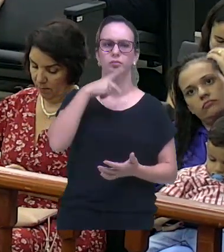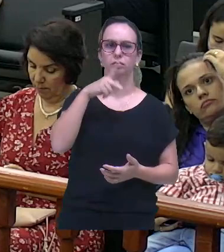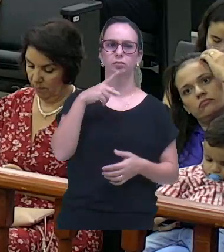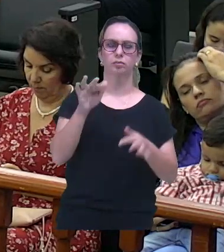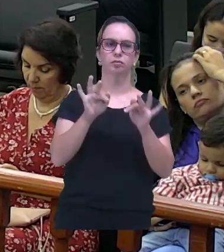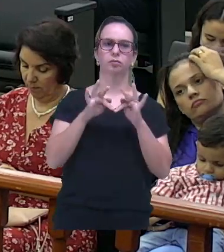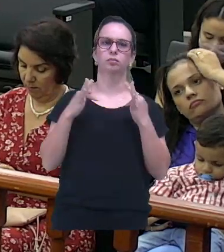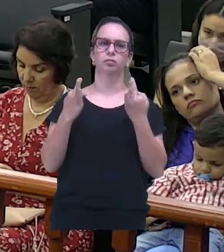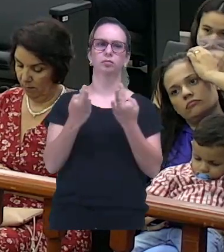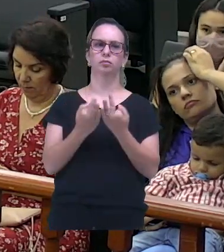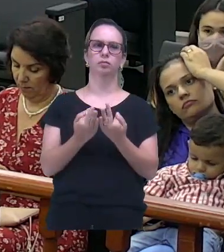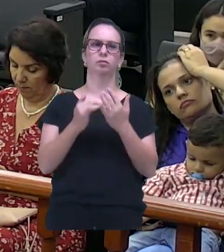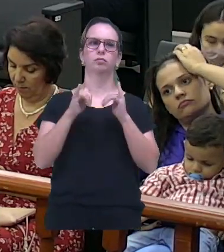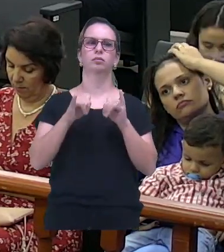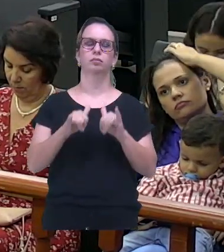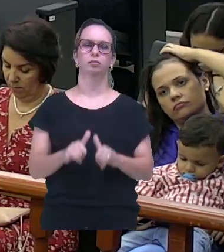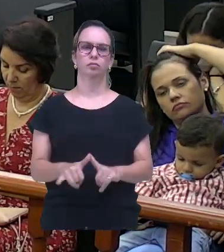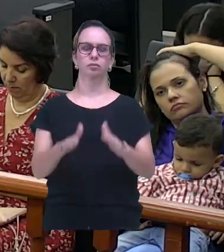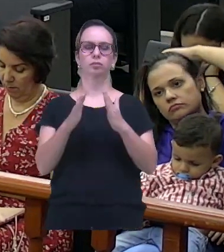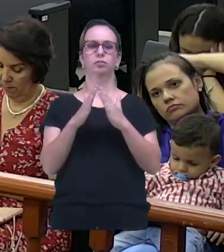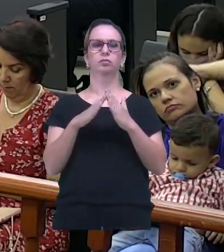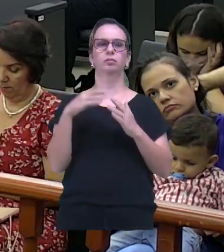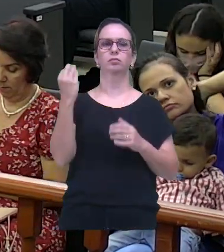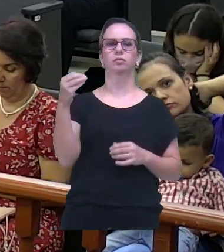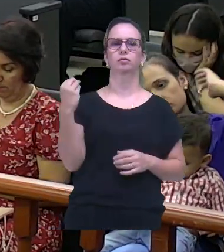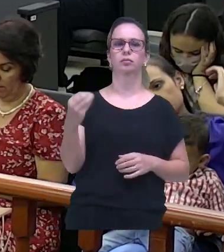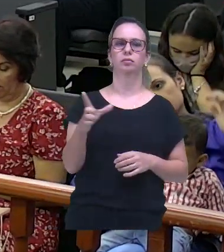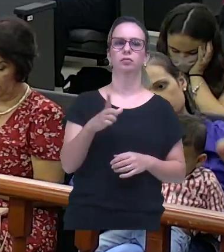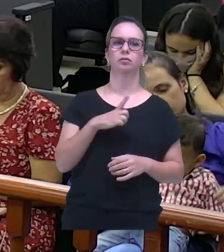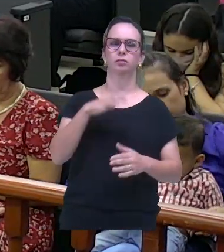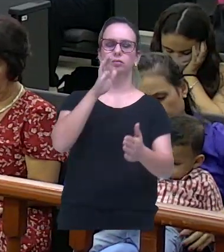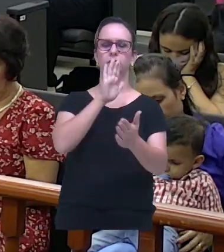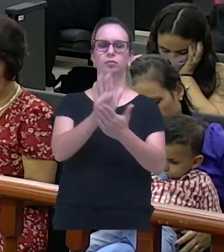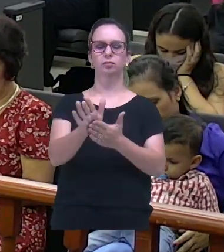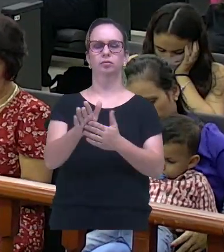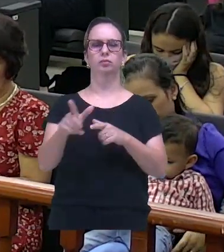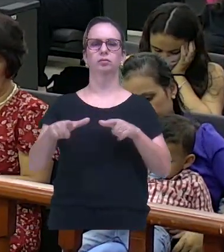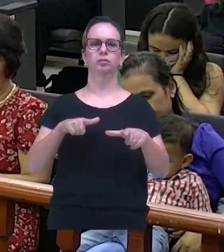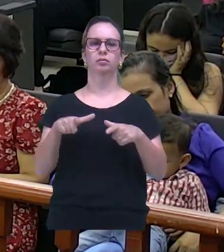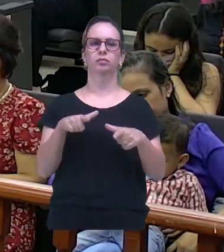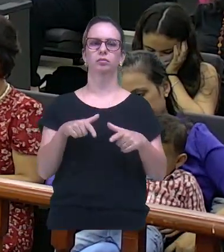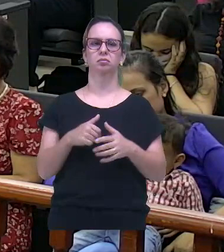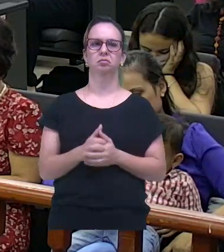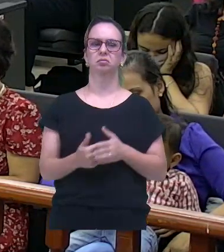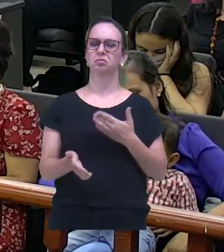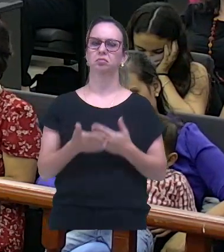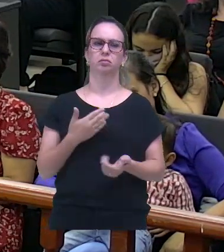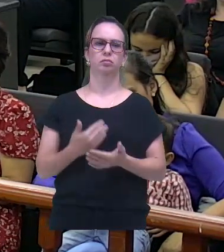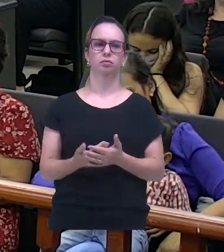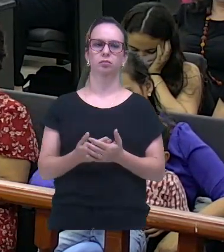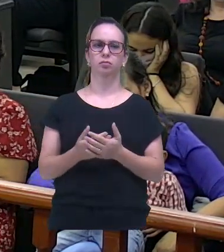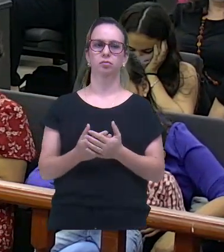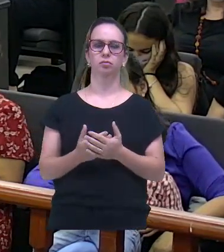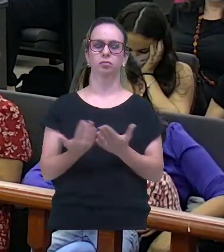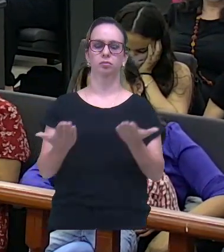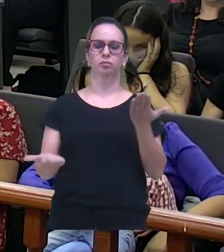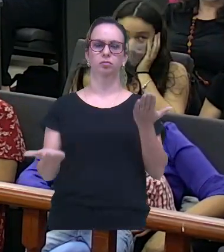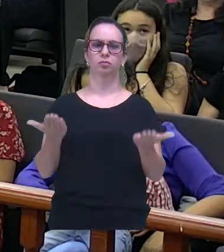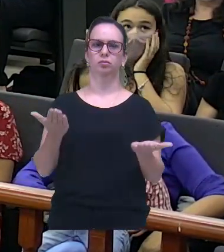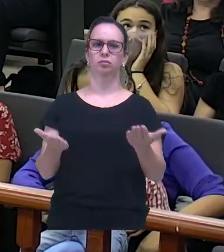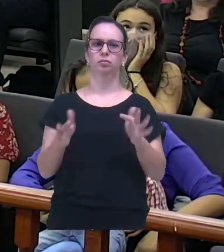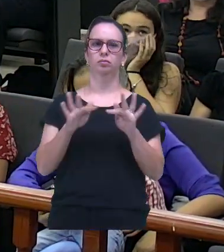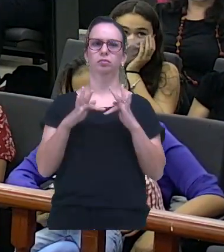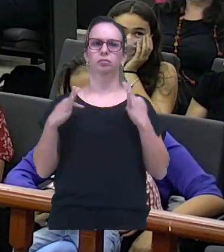casa quando a gente tem que partir na nossa missão, independente do tamanho. Mas a família, ela também, como diz o